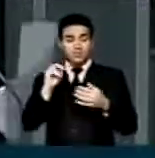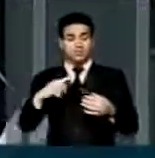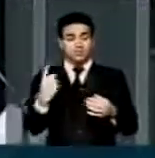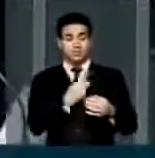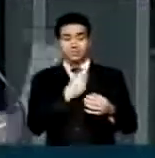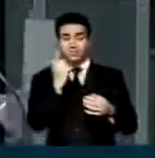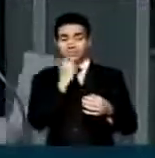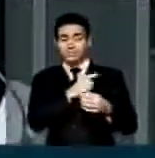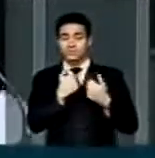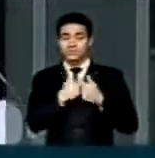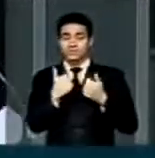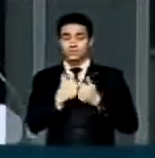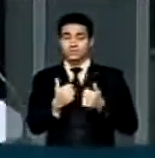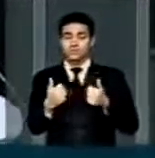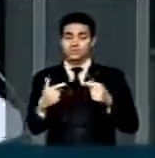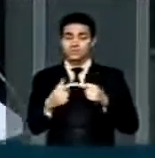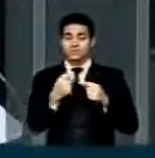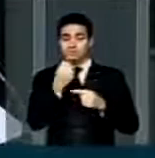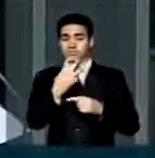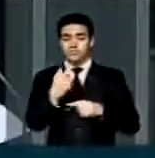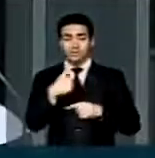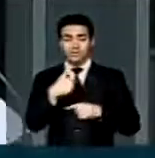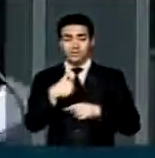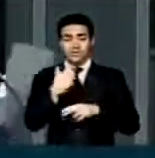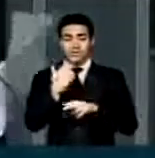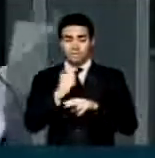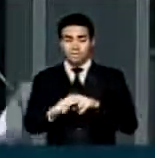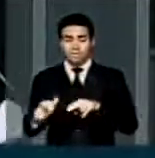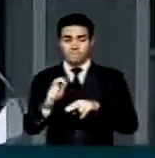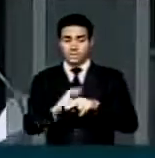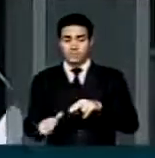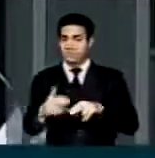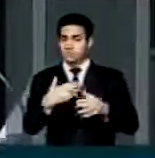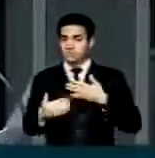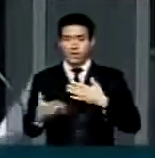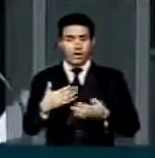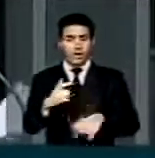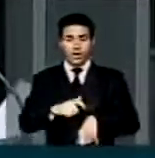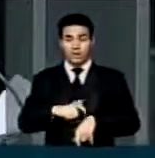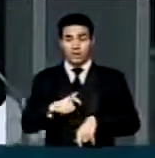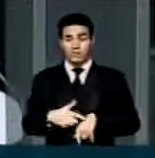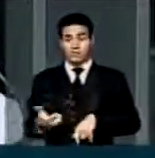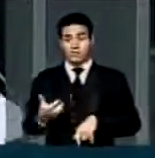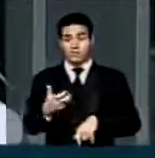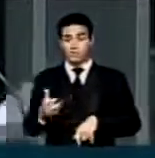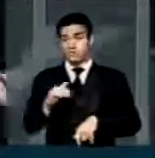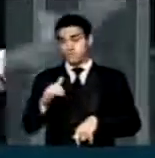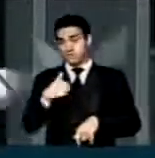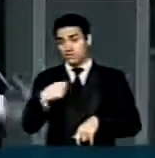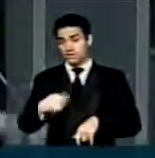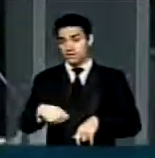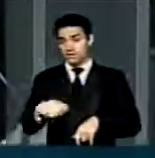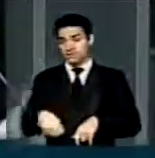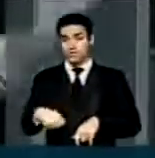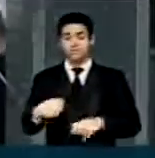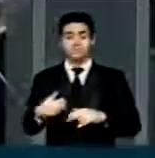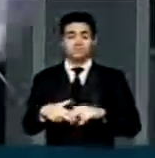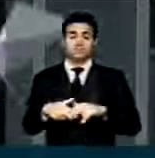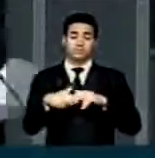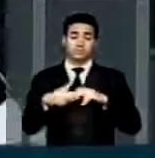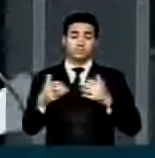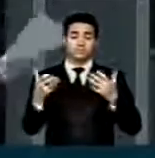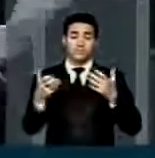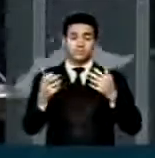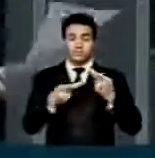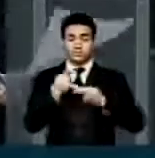tenhamos um transporte decente. Eu ando de metrô quando quero e quando preciso. Então, portanto,